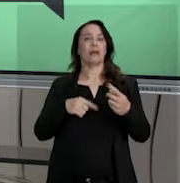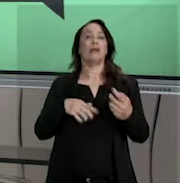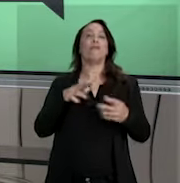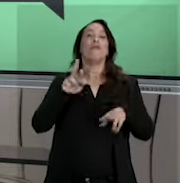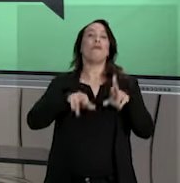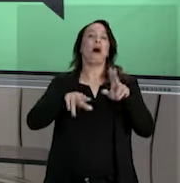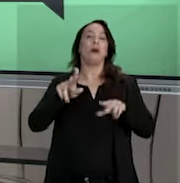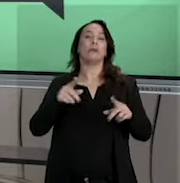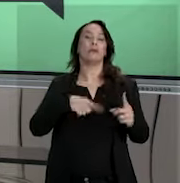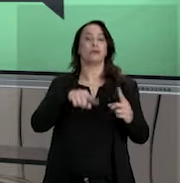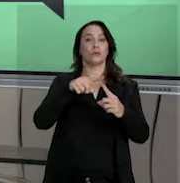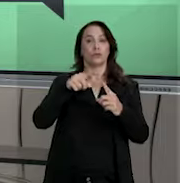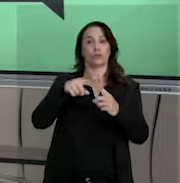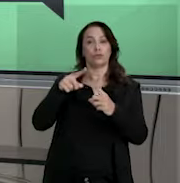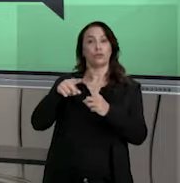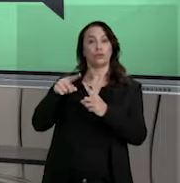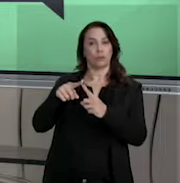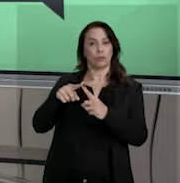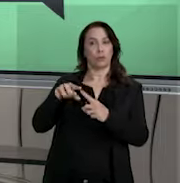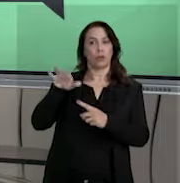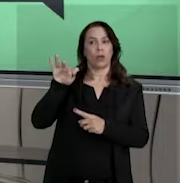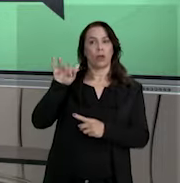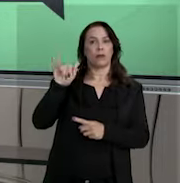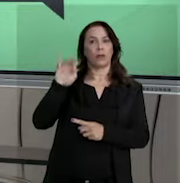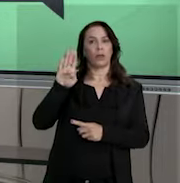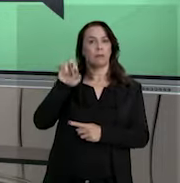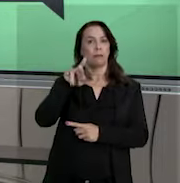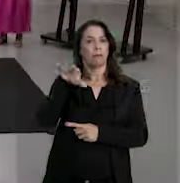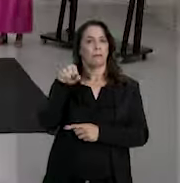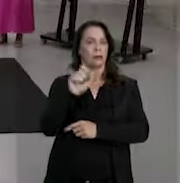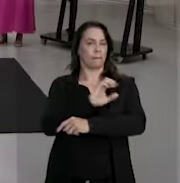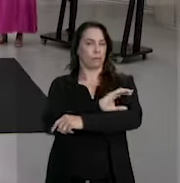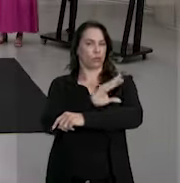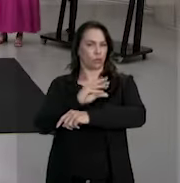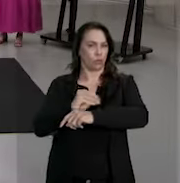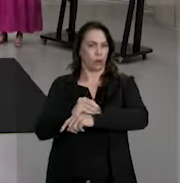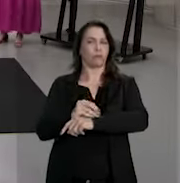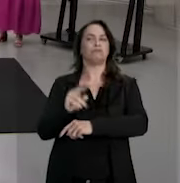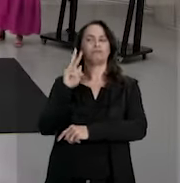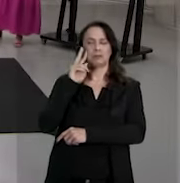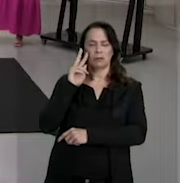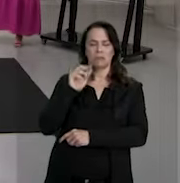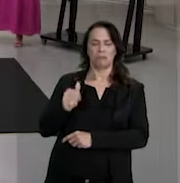muscular e aonde ele está localizado. Mas muito bem lembrado, viu, professora? Adorei